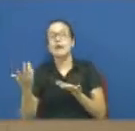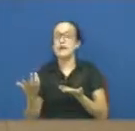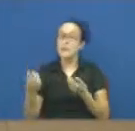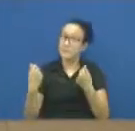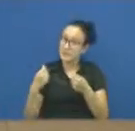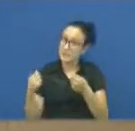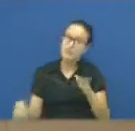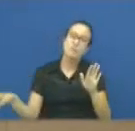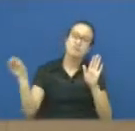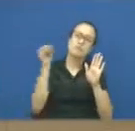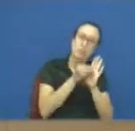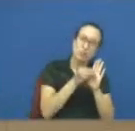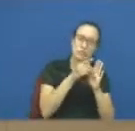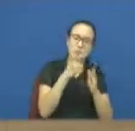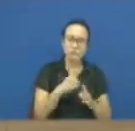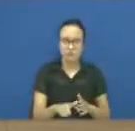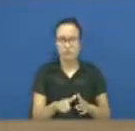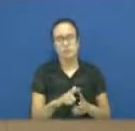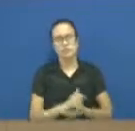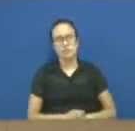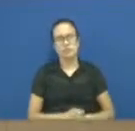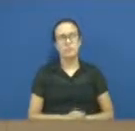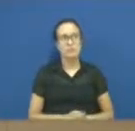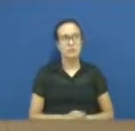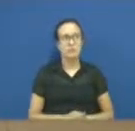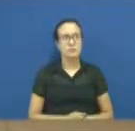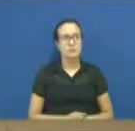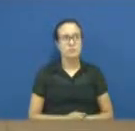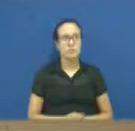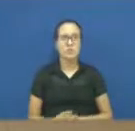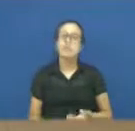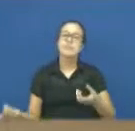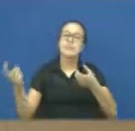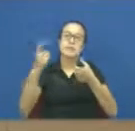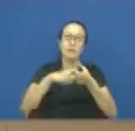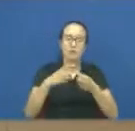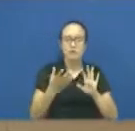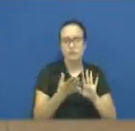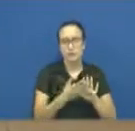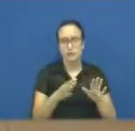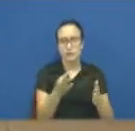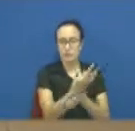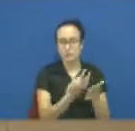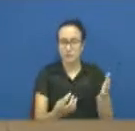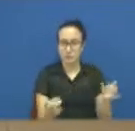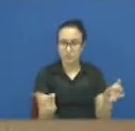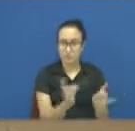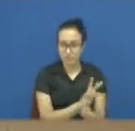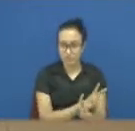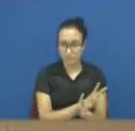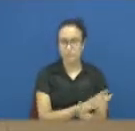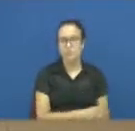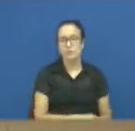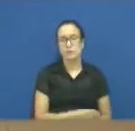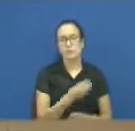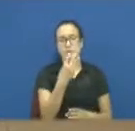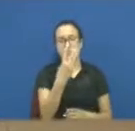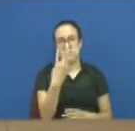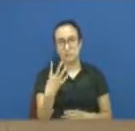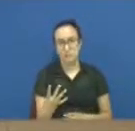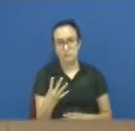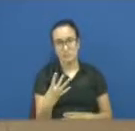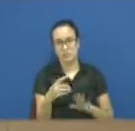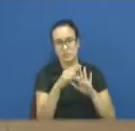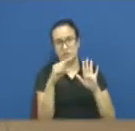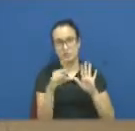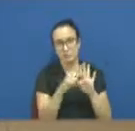a intenção. Portanto, a correção de inexatidão de texto devolve para a redação final os parágrafos 3º e 4º do